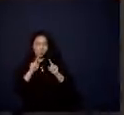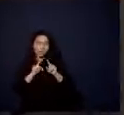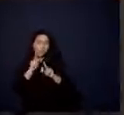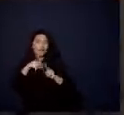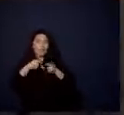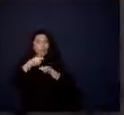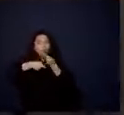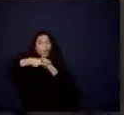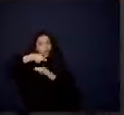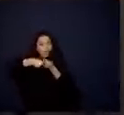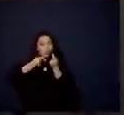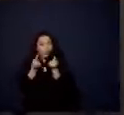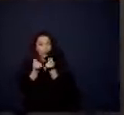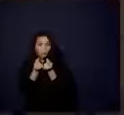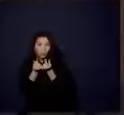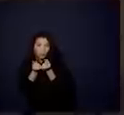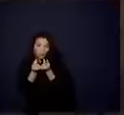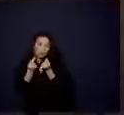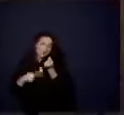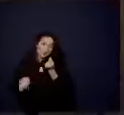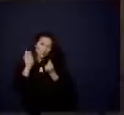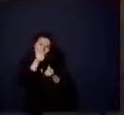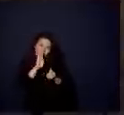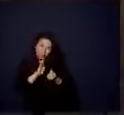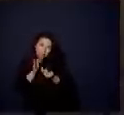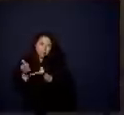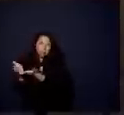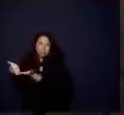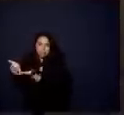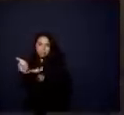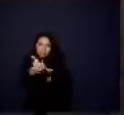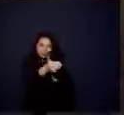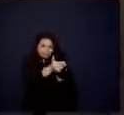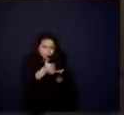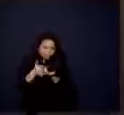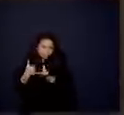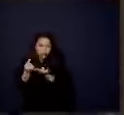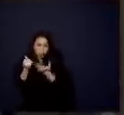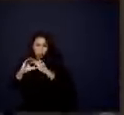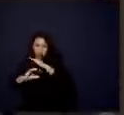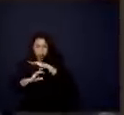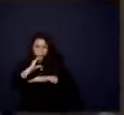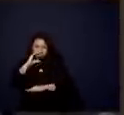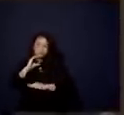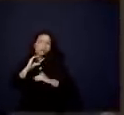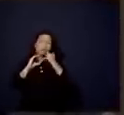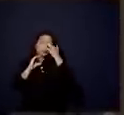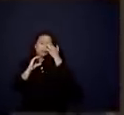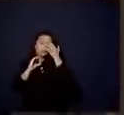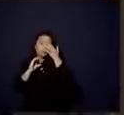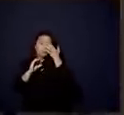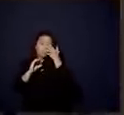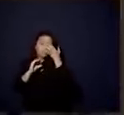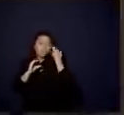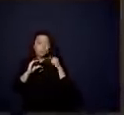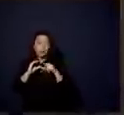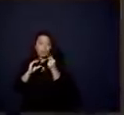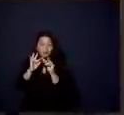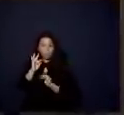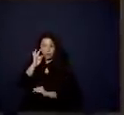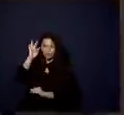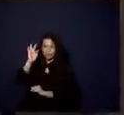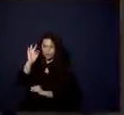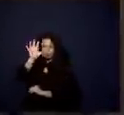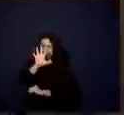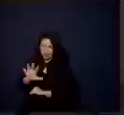da economia e portanto sobre arrecadação o que a gente consegue ver é que praticamente nenhum ente da Federação é prejudicado pela